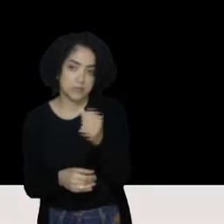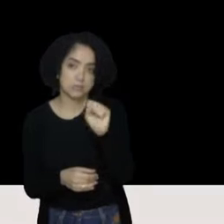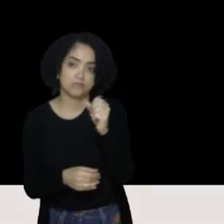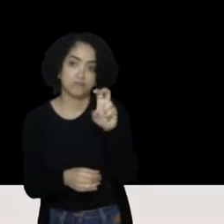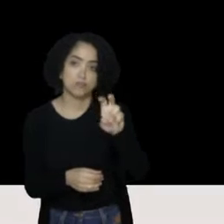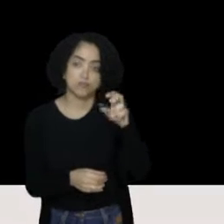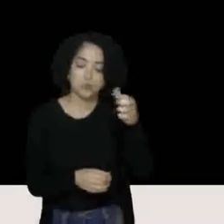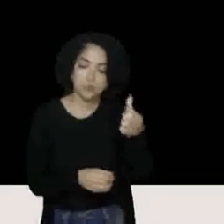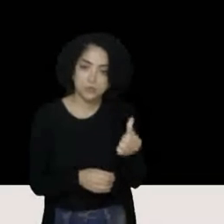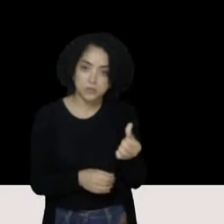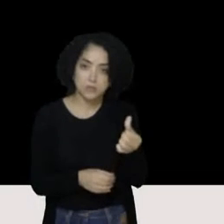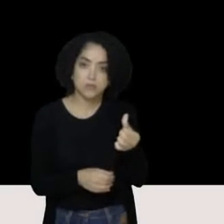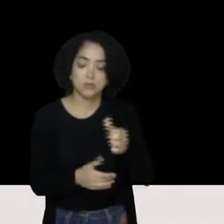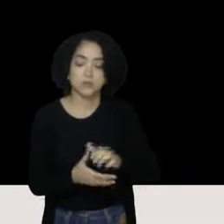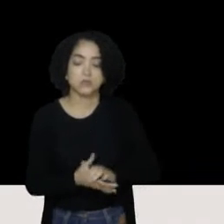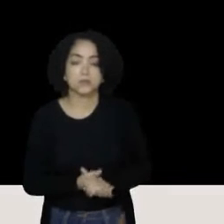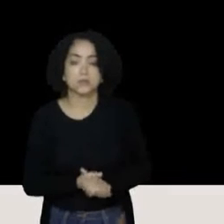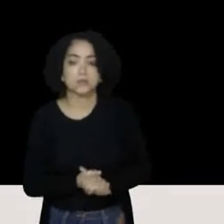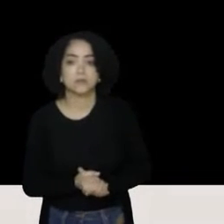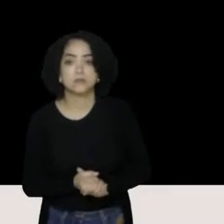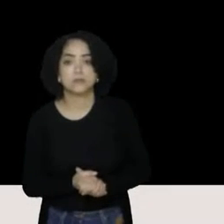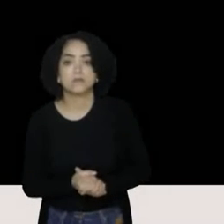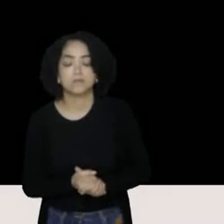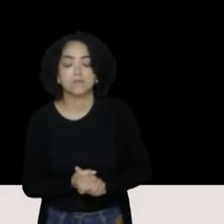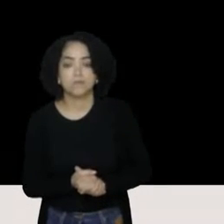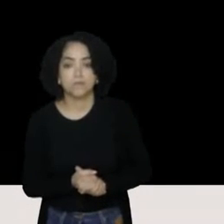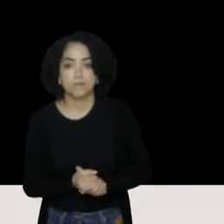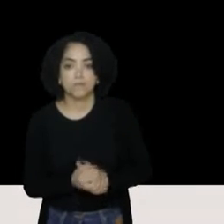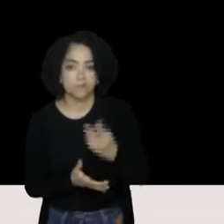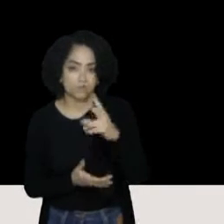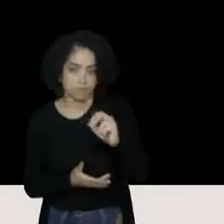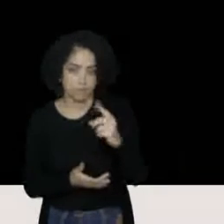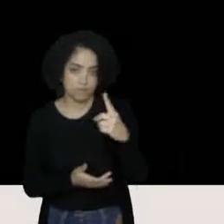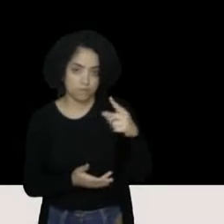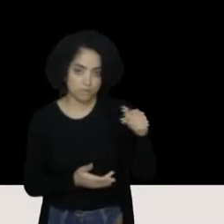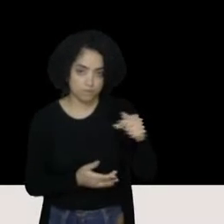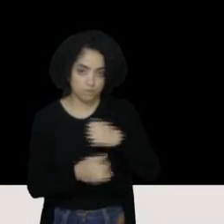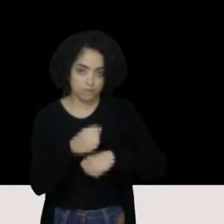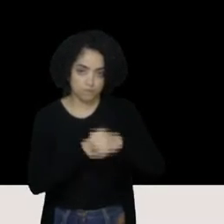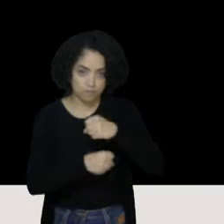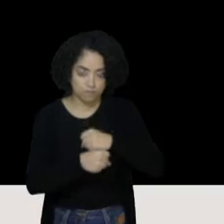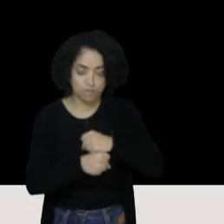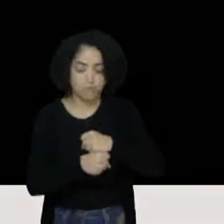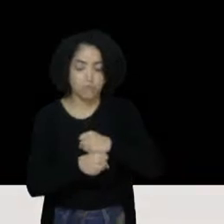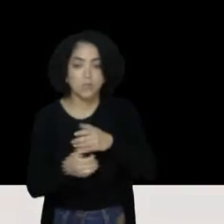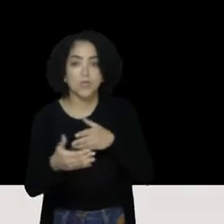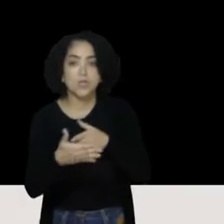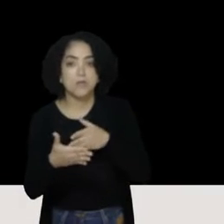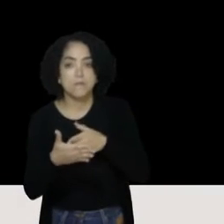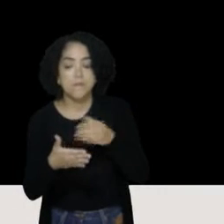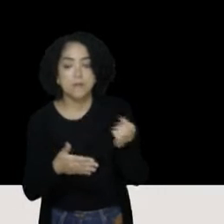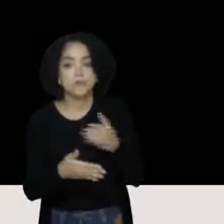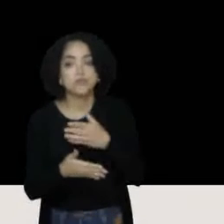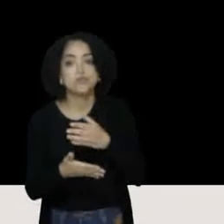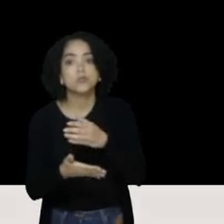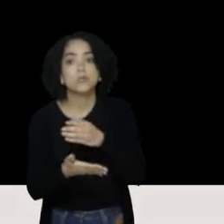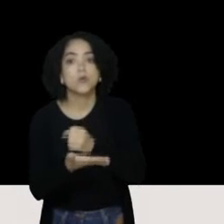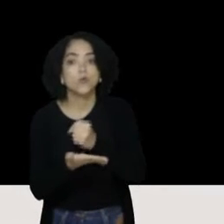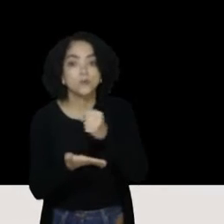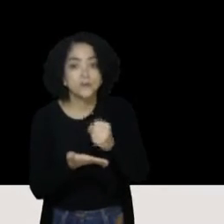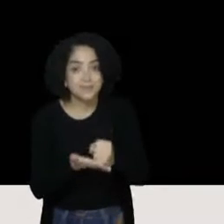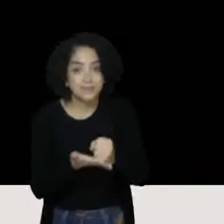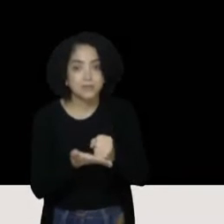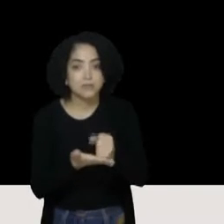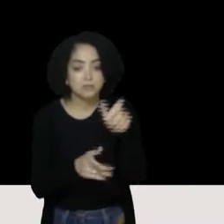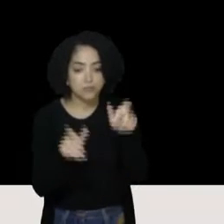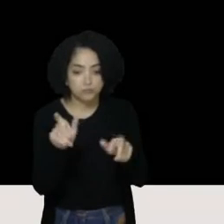6.856, de 9 de março de 2017, que impede nova contratação de candidatos